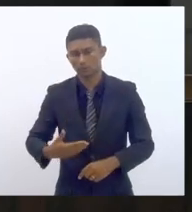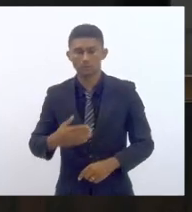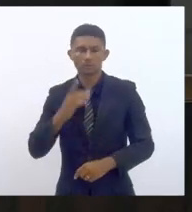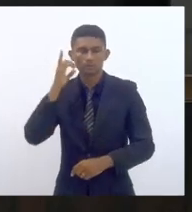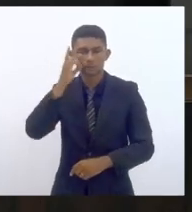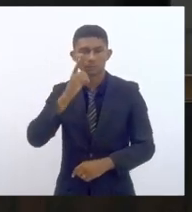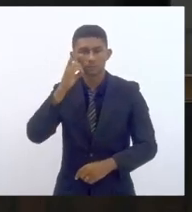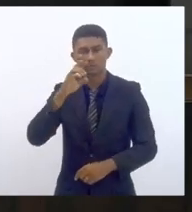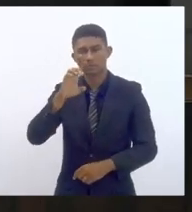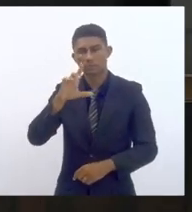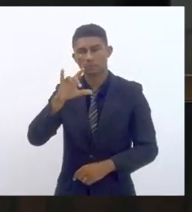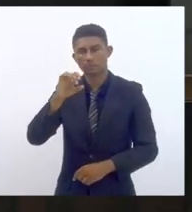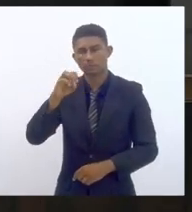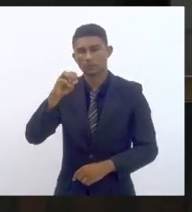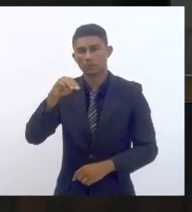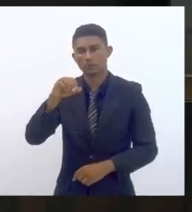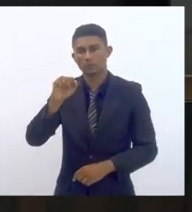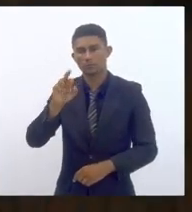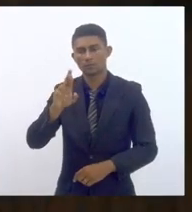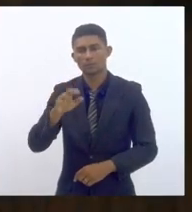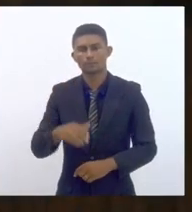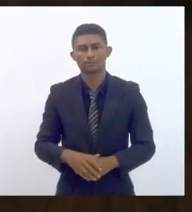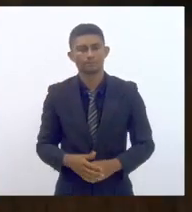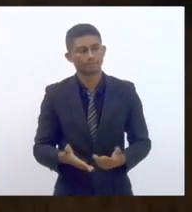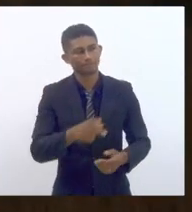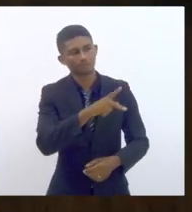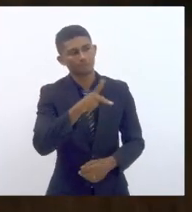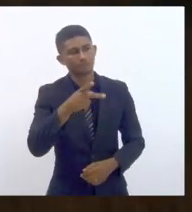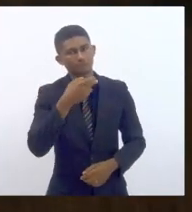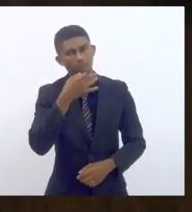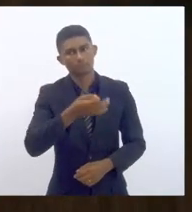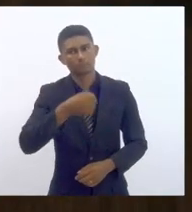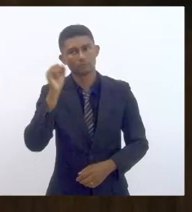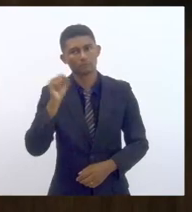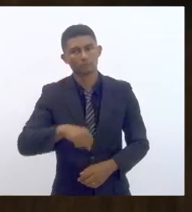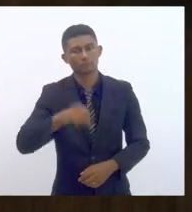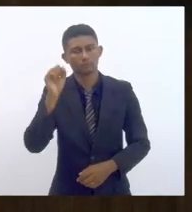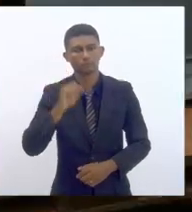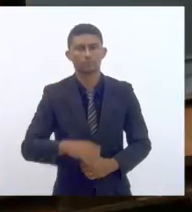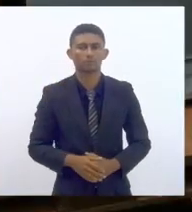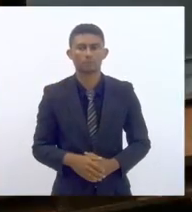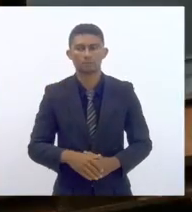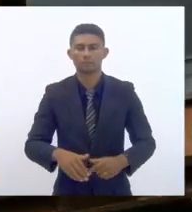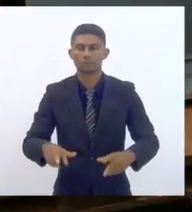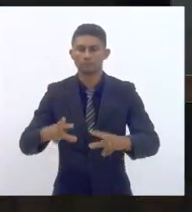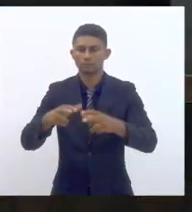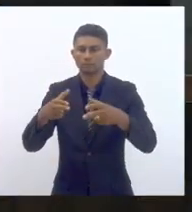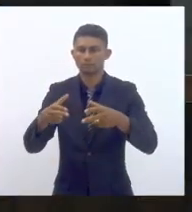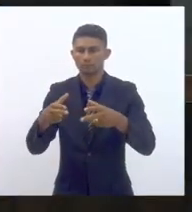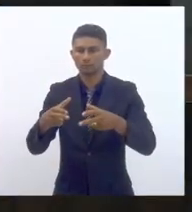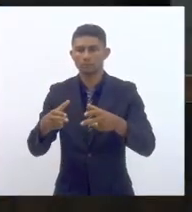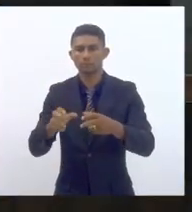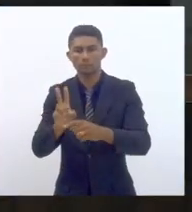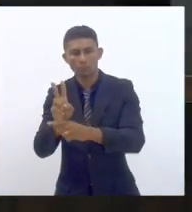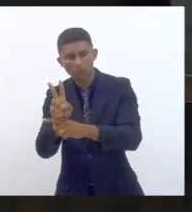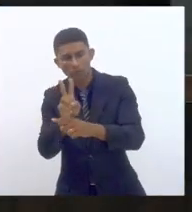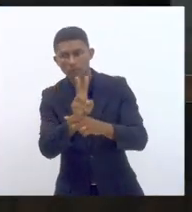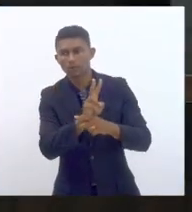deputado Eliomar Coelho. Senhor presidente, o parecer é favorável. Pela Comissão de Defesa do